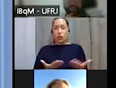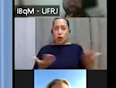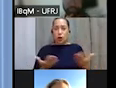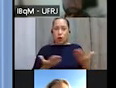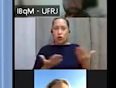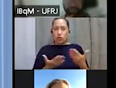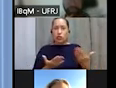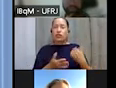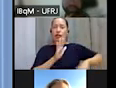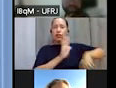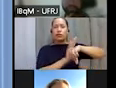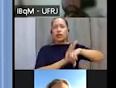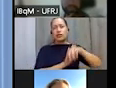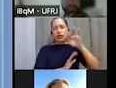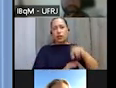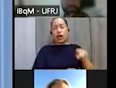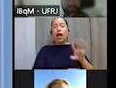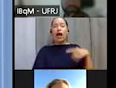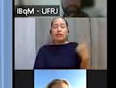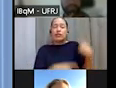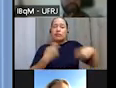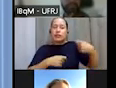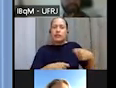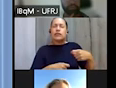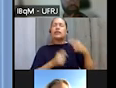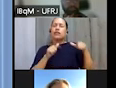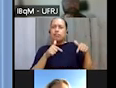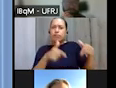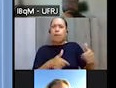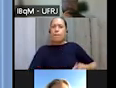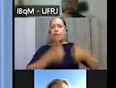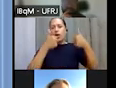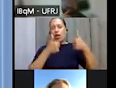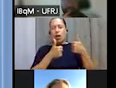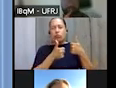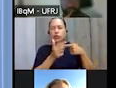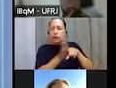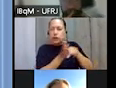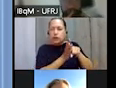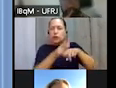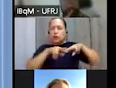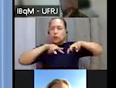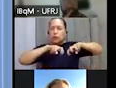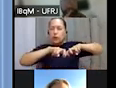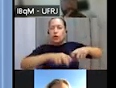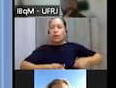criminalizadas. A gente tem que ter um ordenamento melhor dos procedimentos de exploração mineral para que se evite